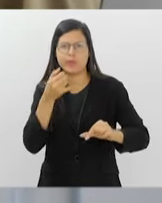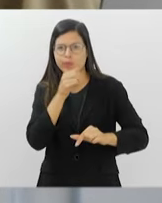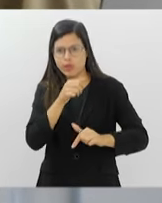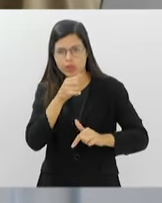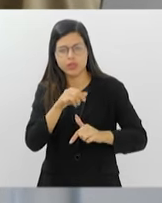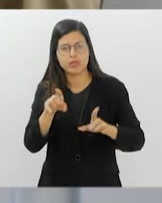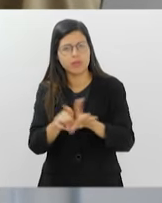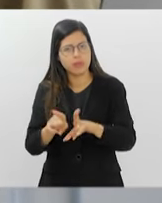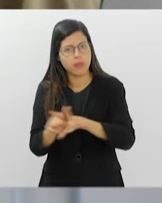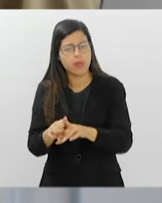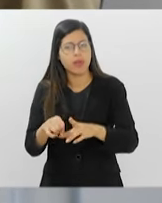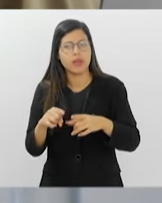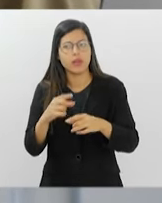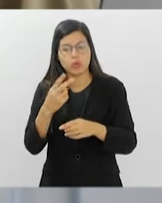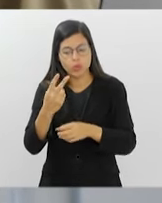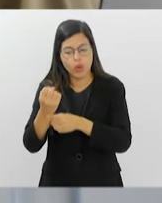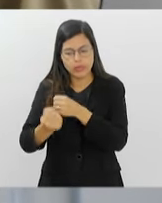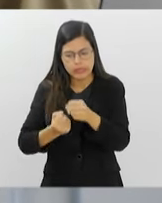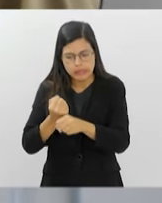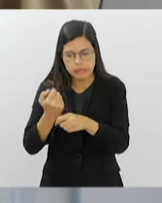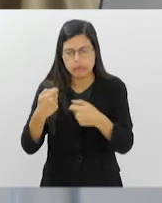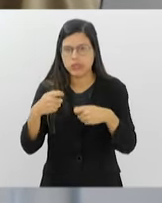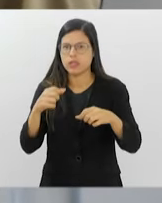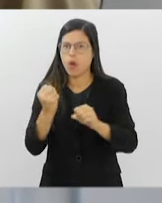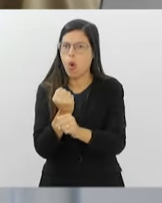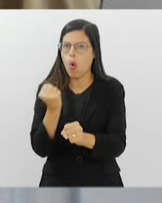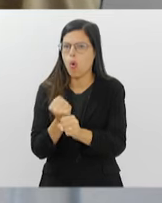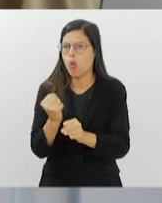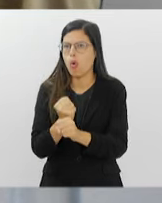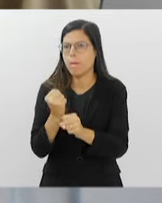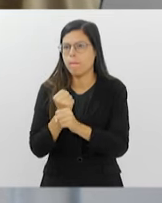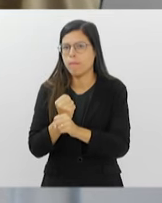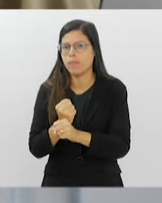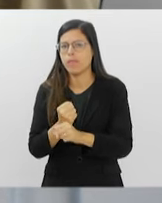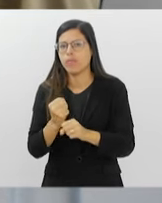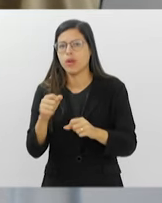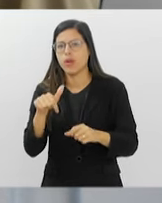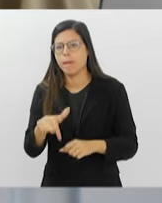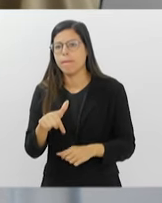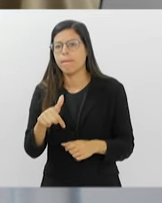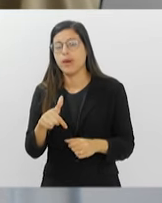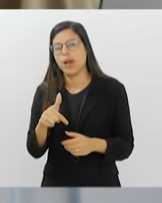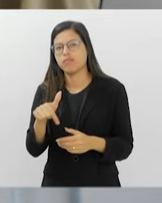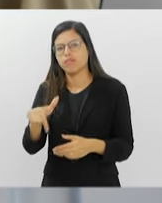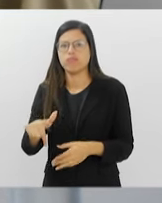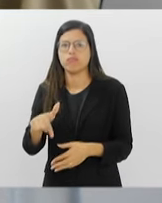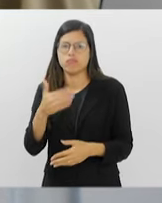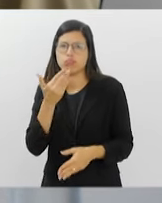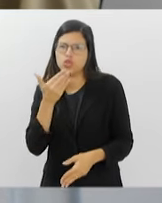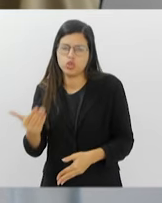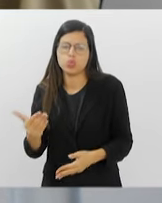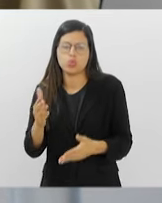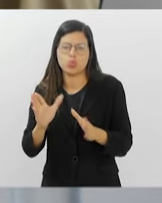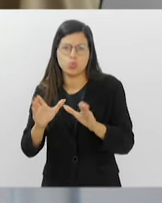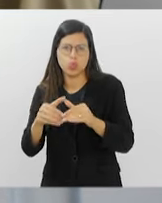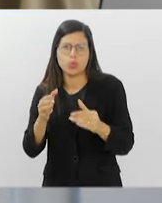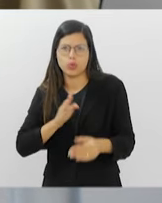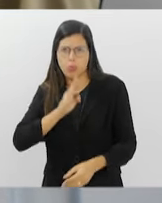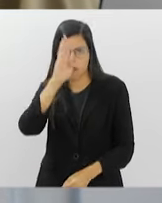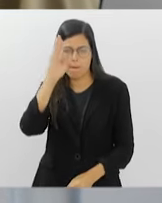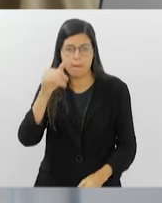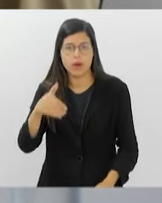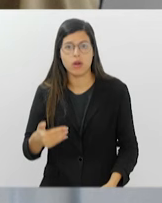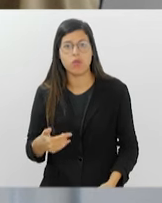têm que fazer uma grande obra para acatar as exigências do Corpo de Bombeiros e naquele momento eu me